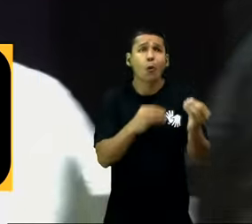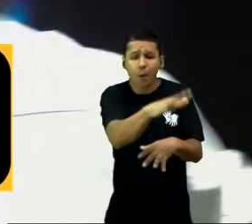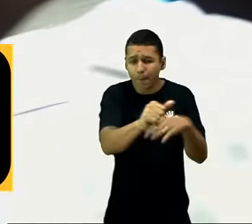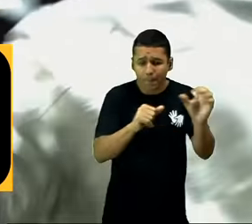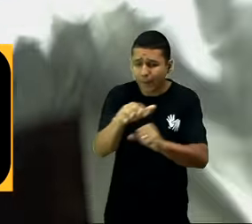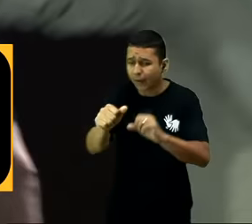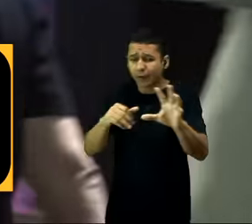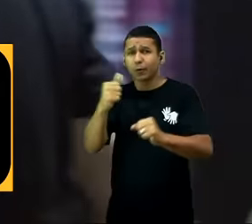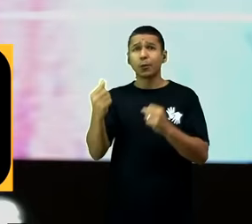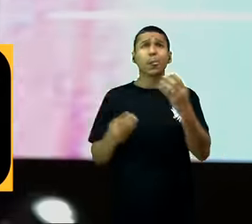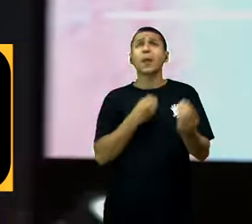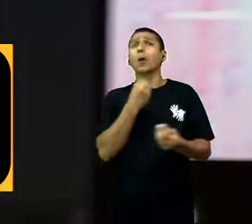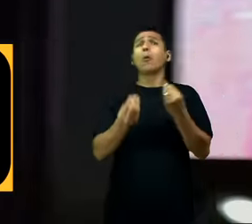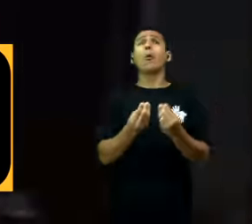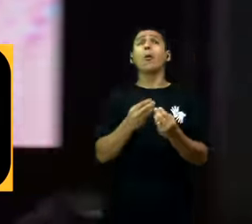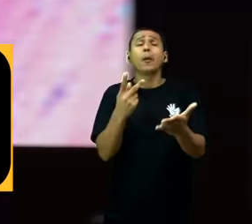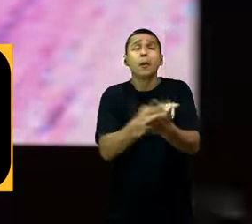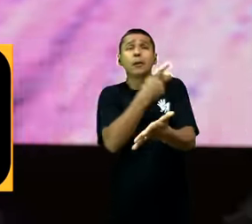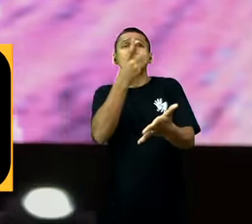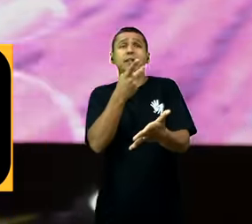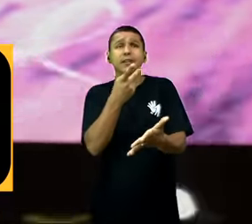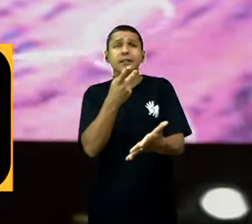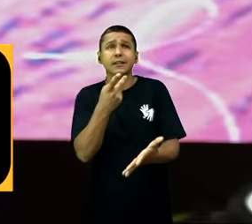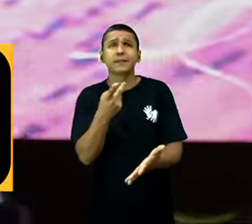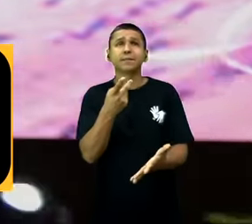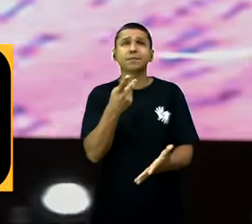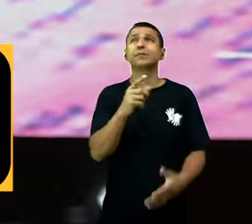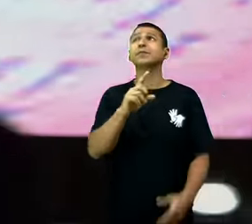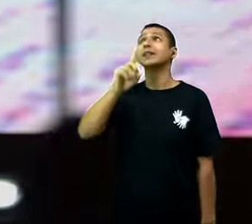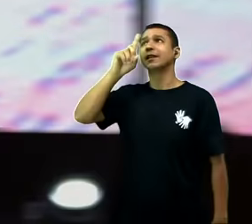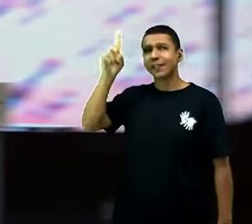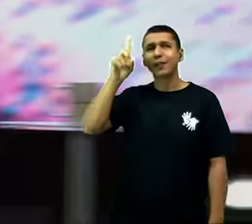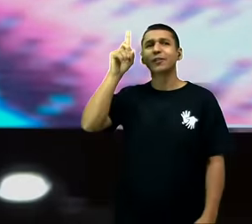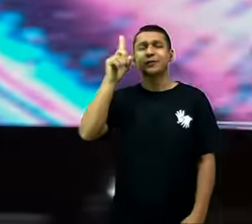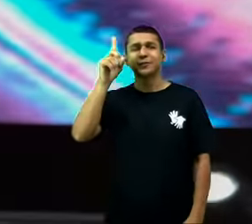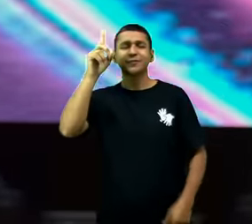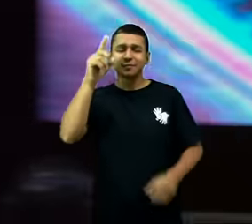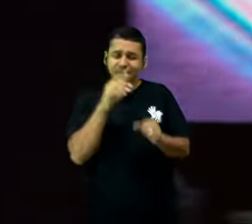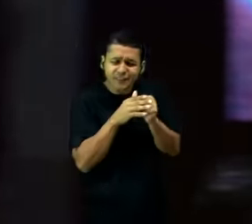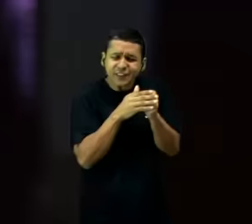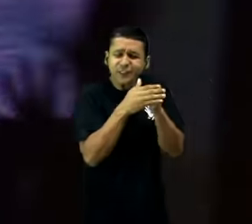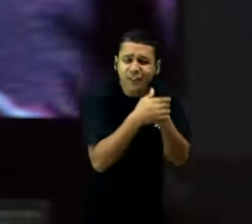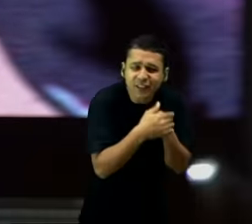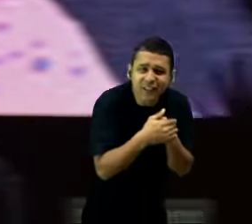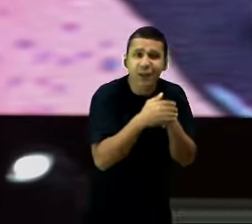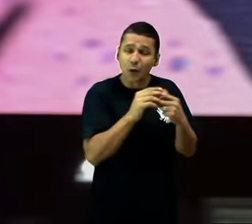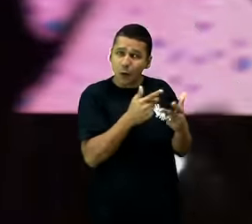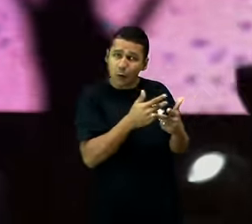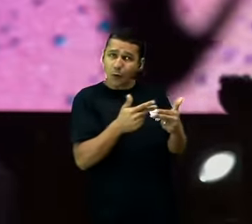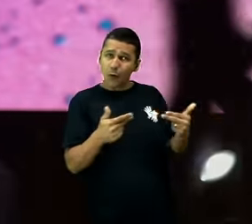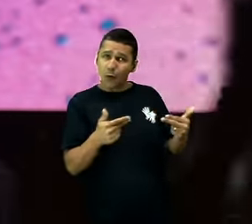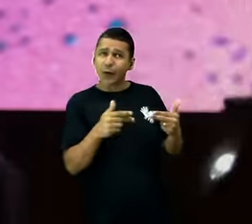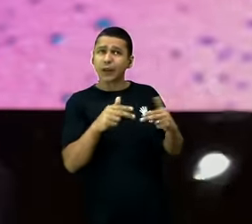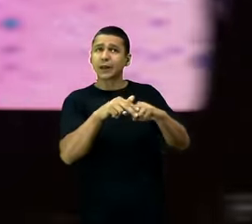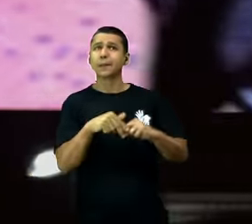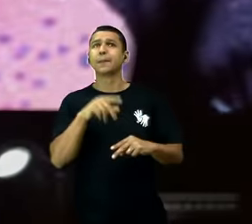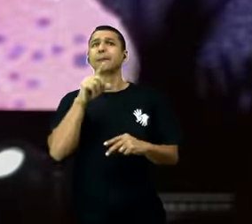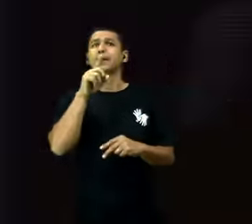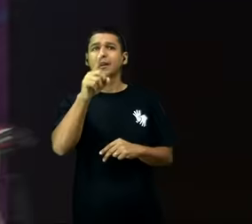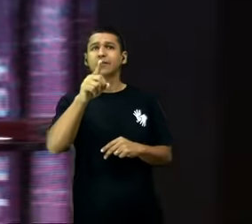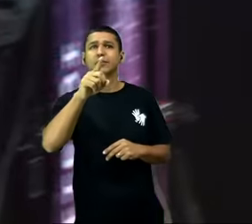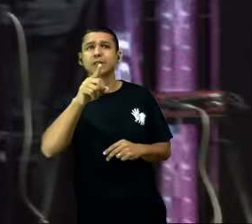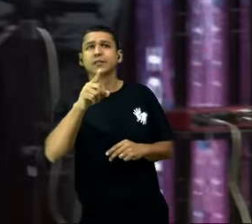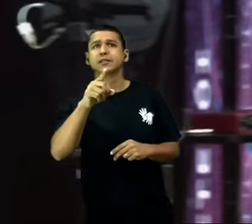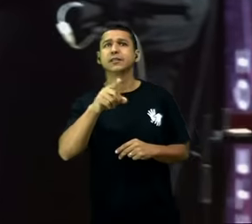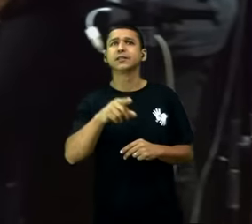chegou na mão dele? Pega essa palavra, diga para alguém: Deus está guardando para você. Deus está guardando para você.